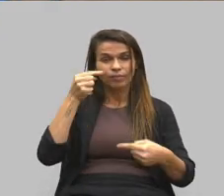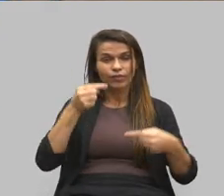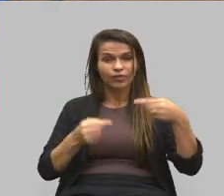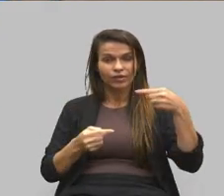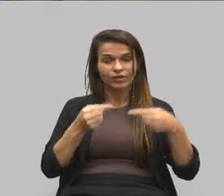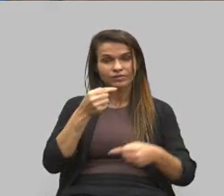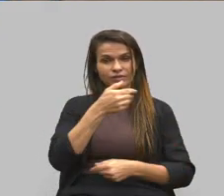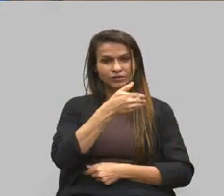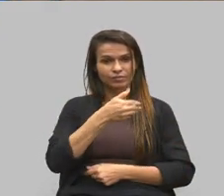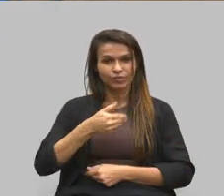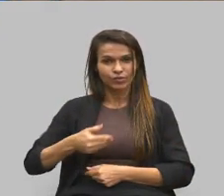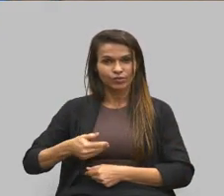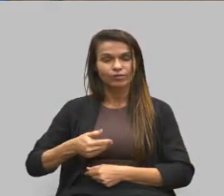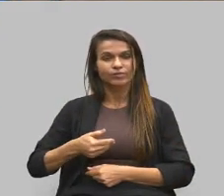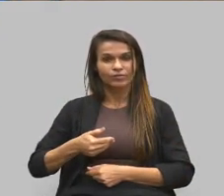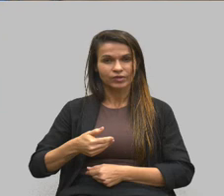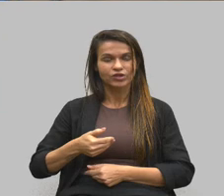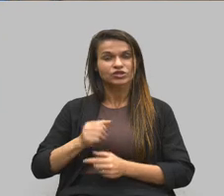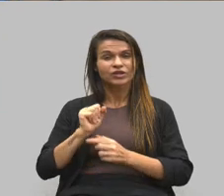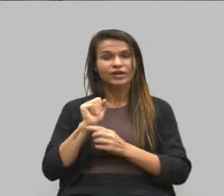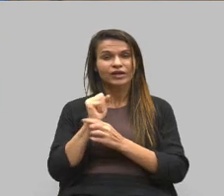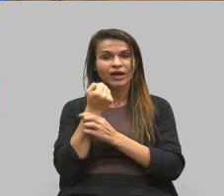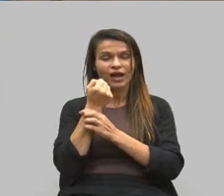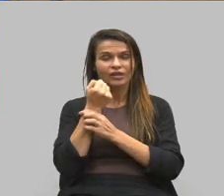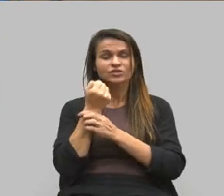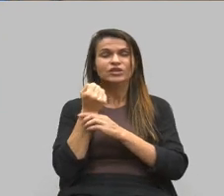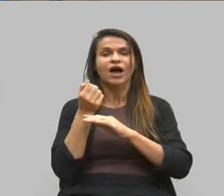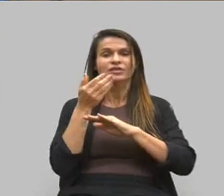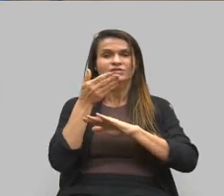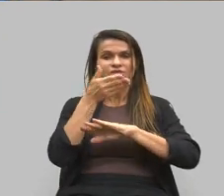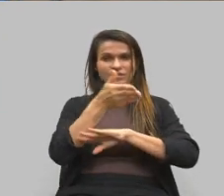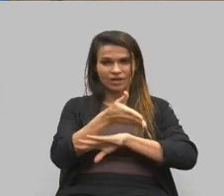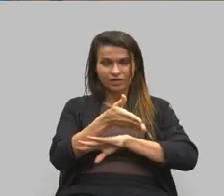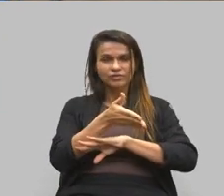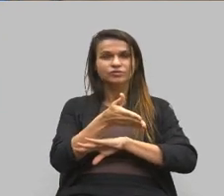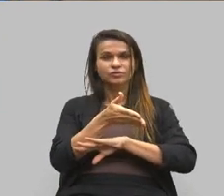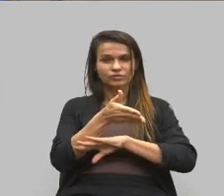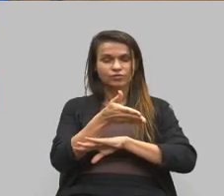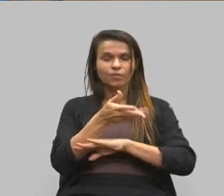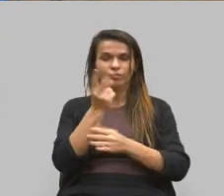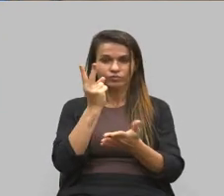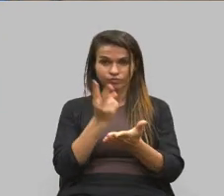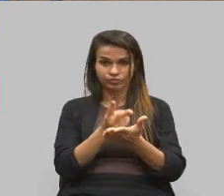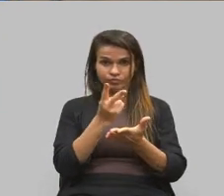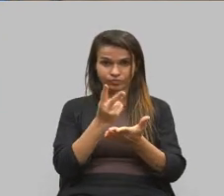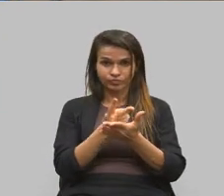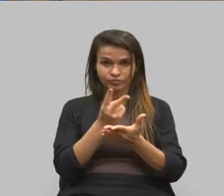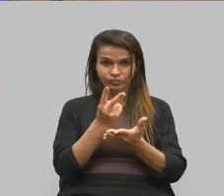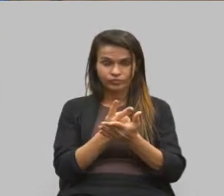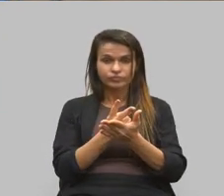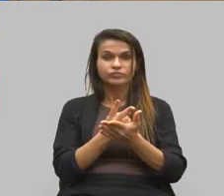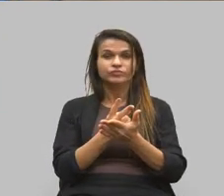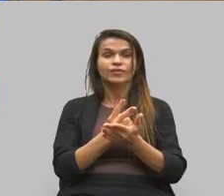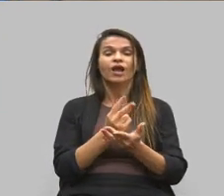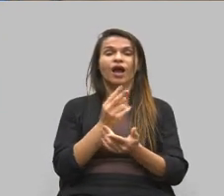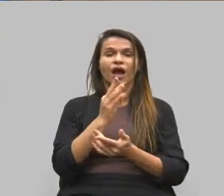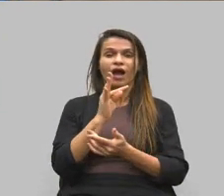públicas de garantia de acesso contínuo a terapias